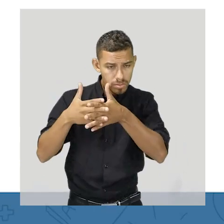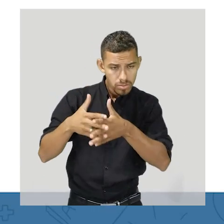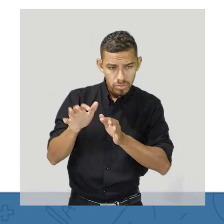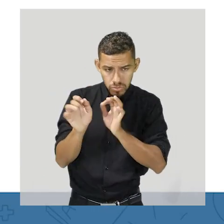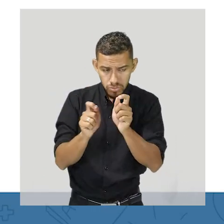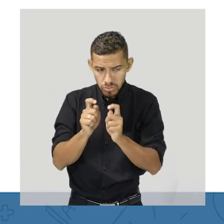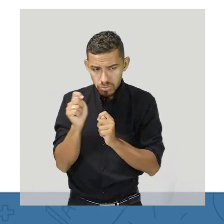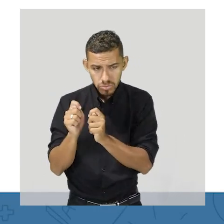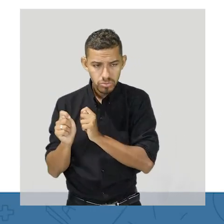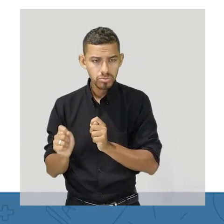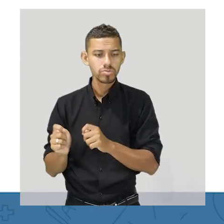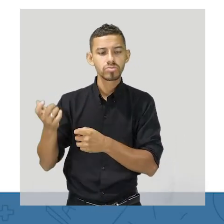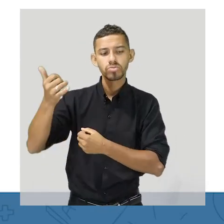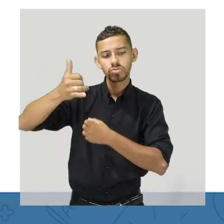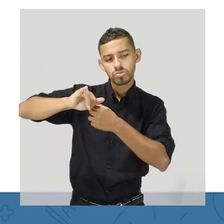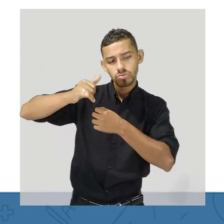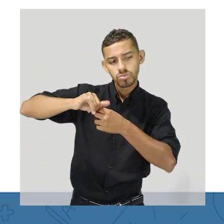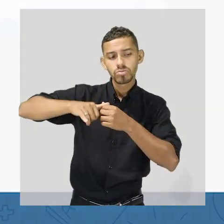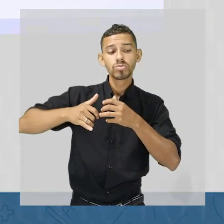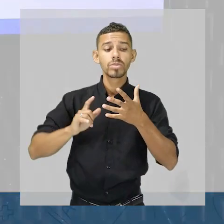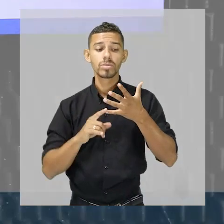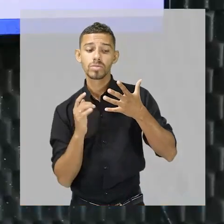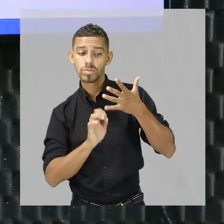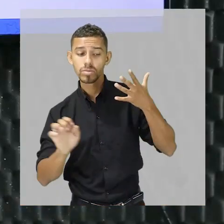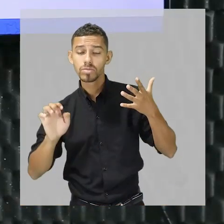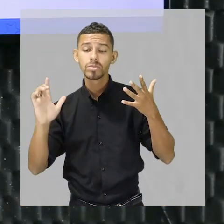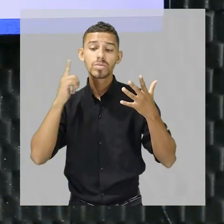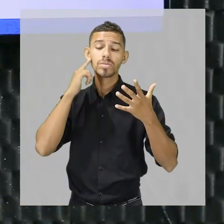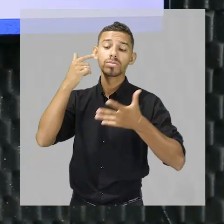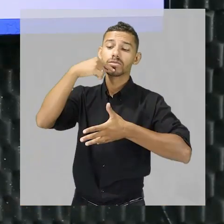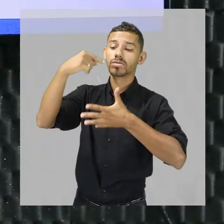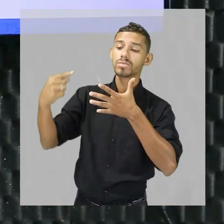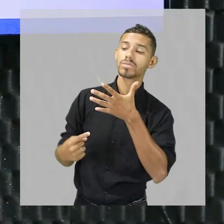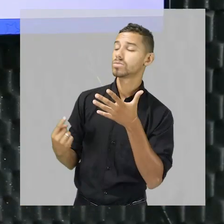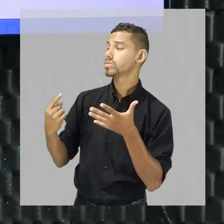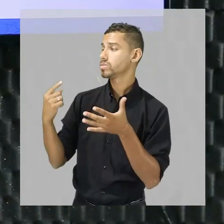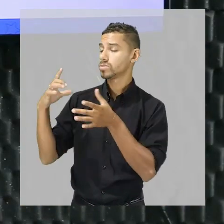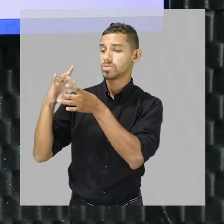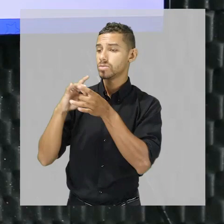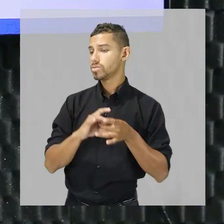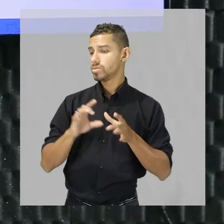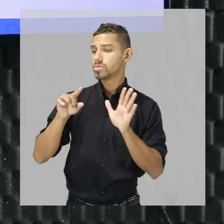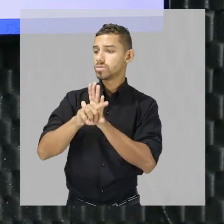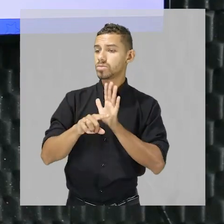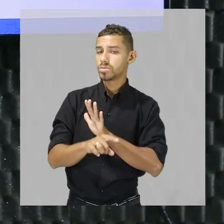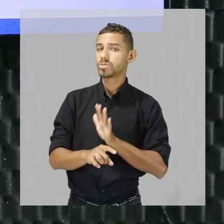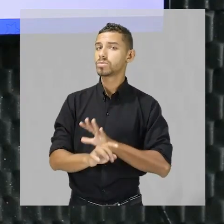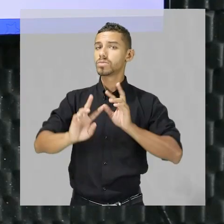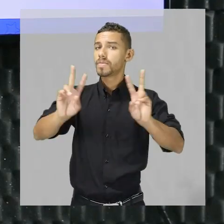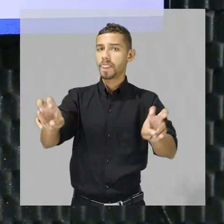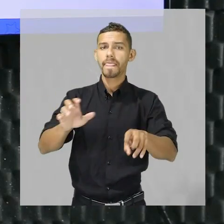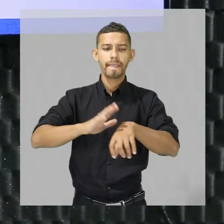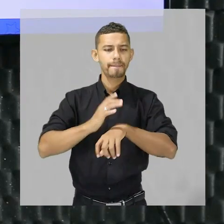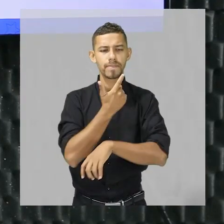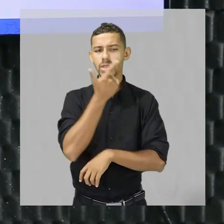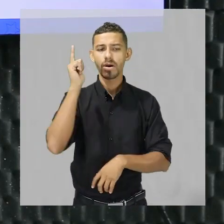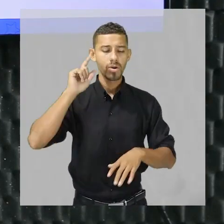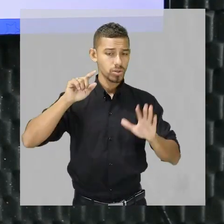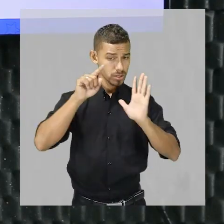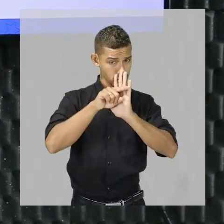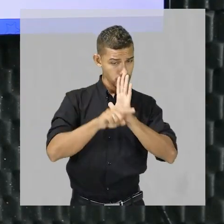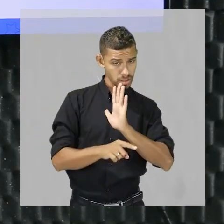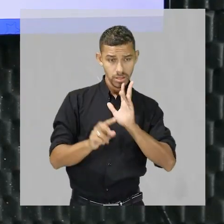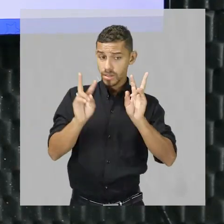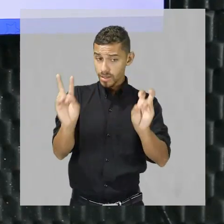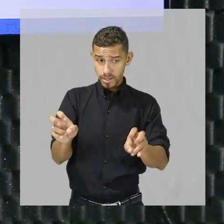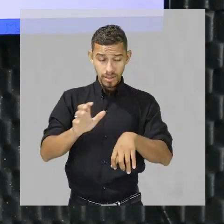questões de cartografia, algumas vezes, elas vão cair inseridas em um outro contexto, às vezes buscando relacionar com outras temáticas, como, por